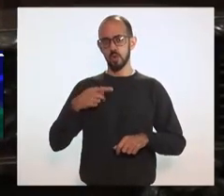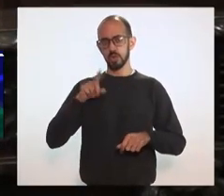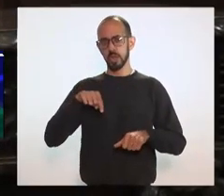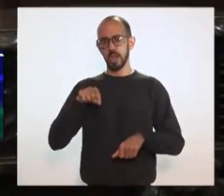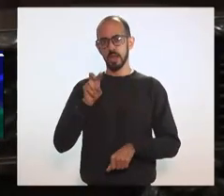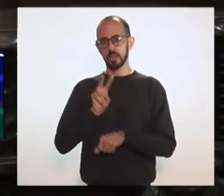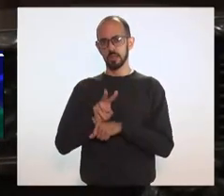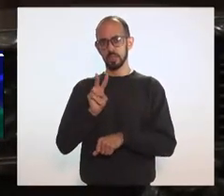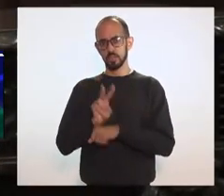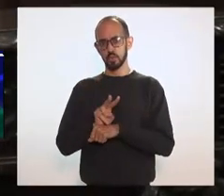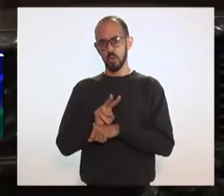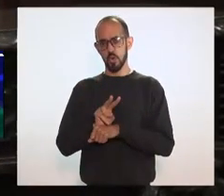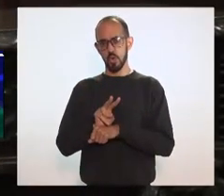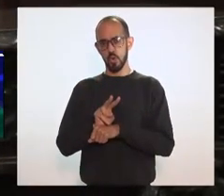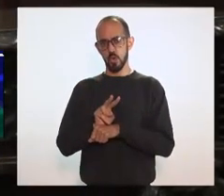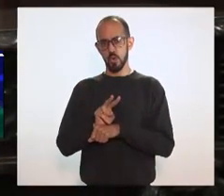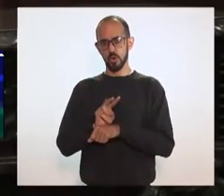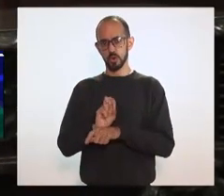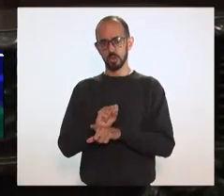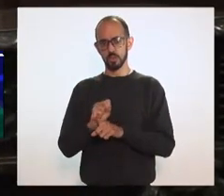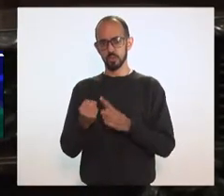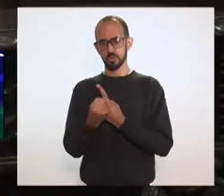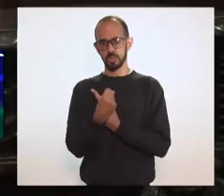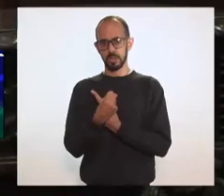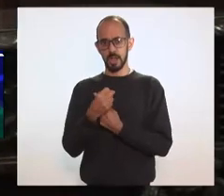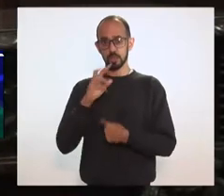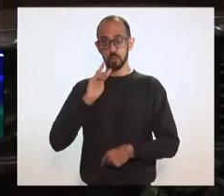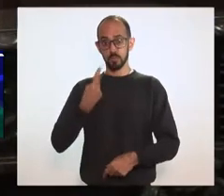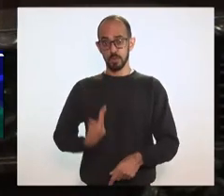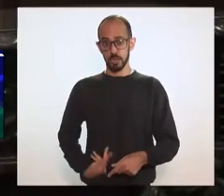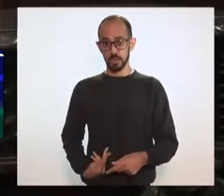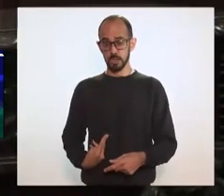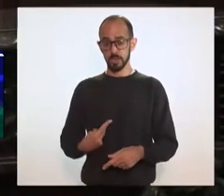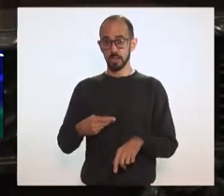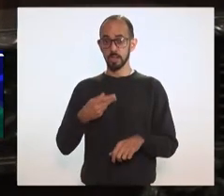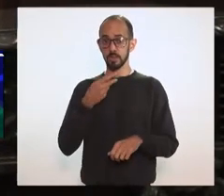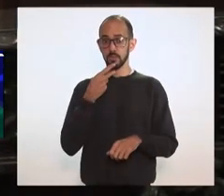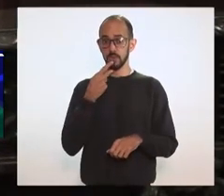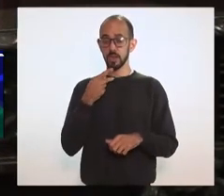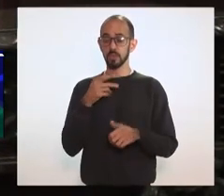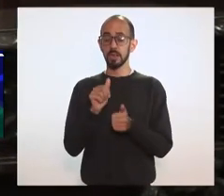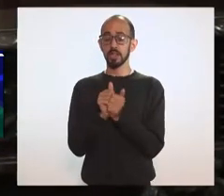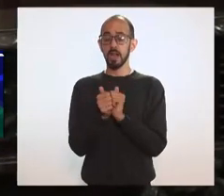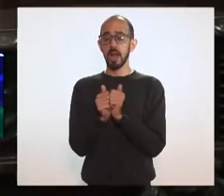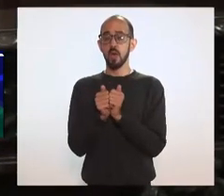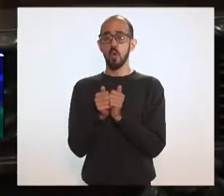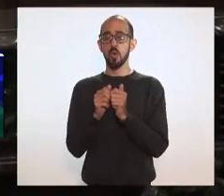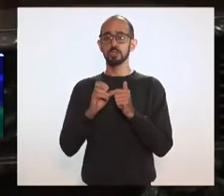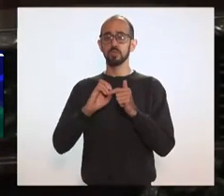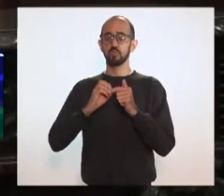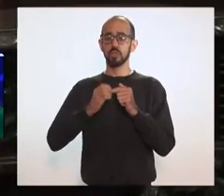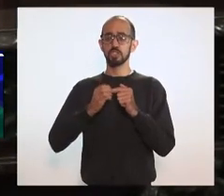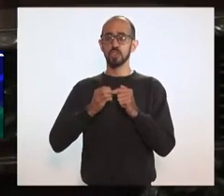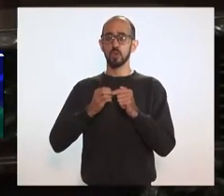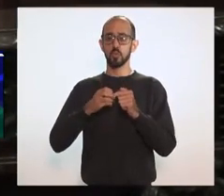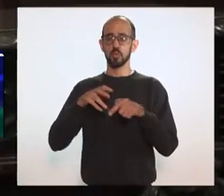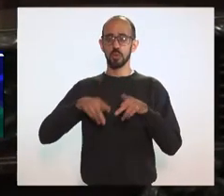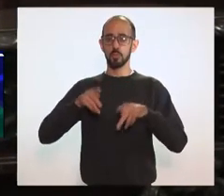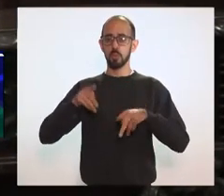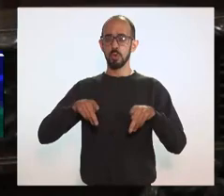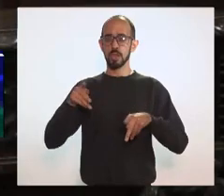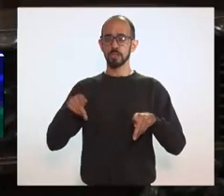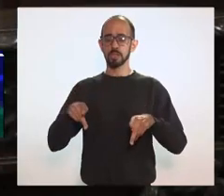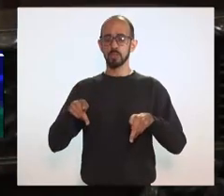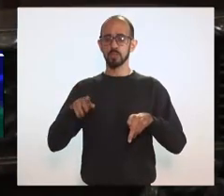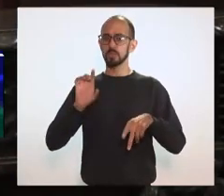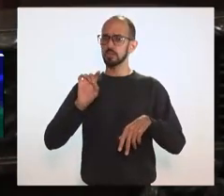da humanidade, defender, garantindo arroz e feijão na mão da população, em especial